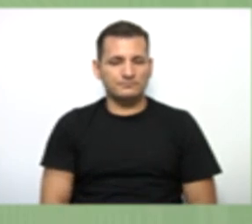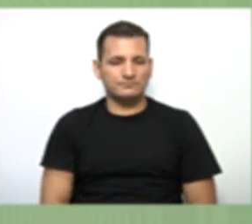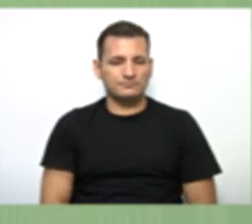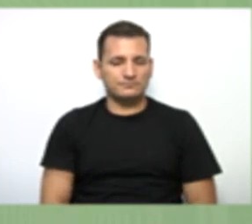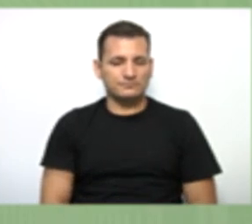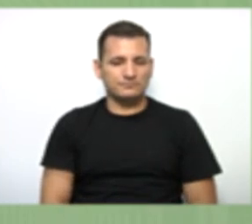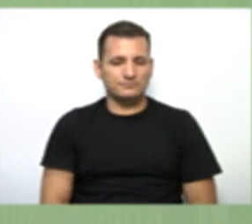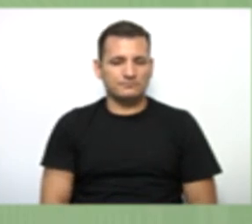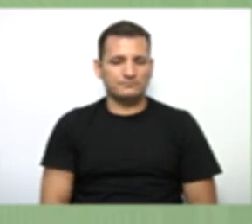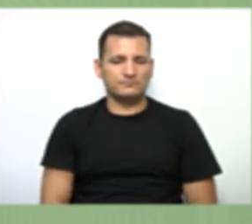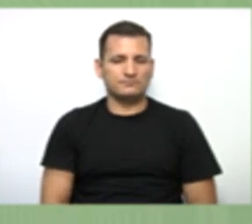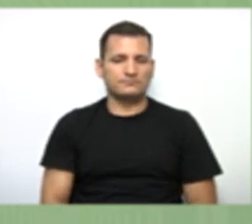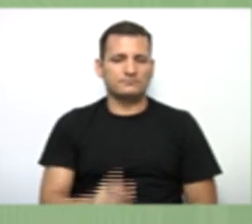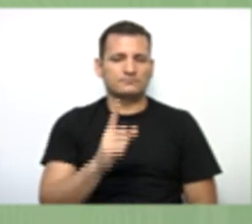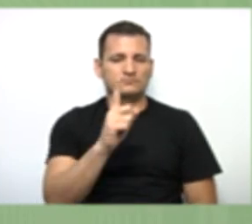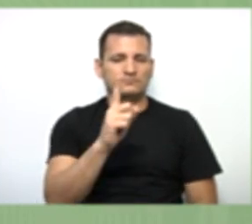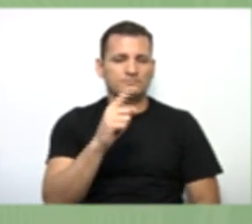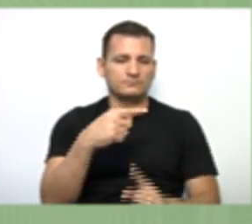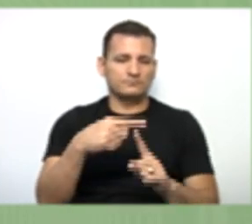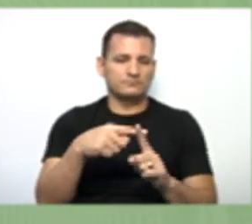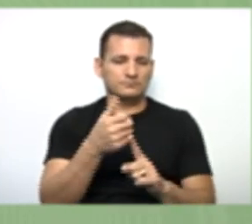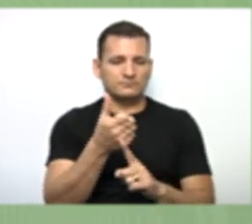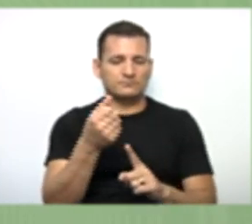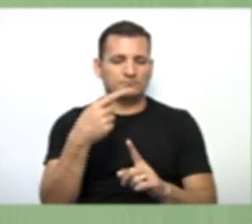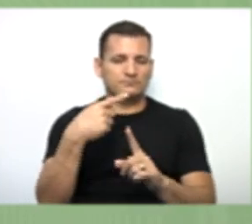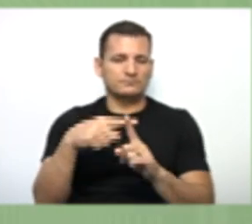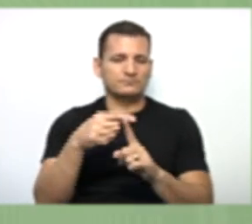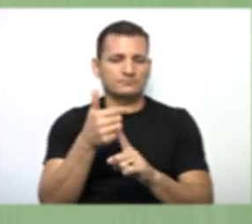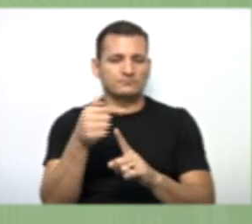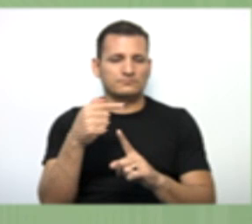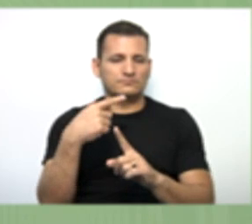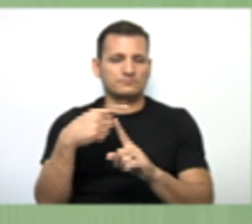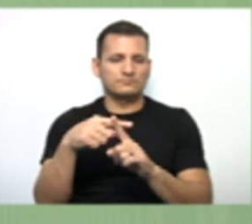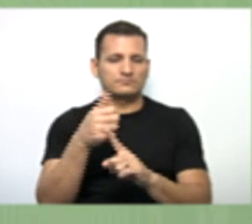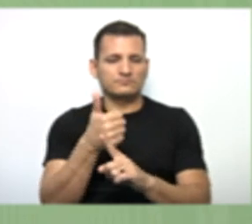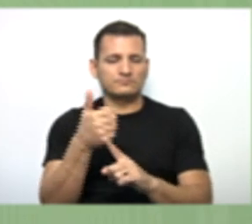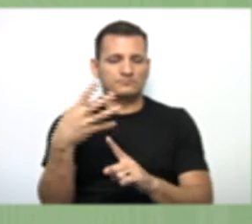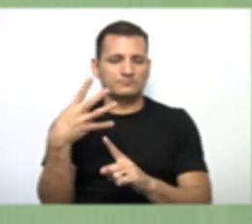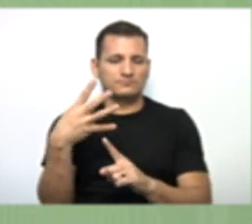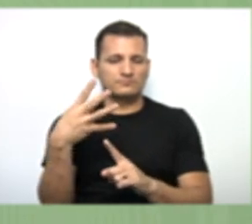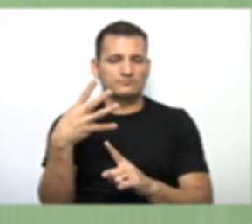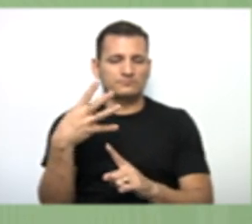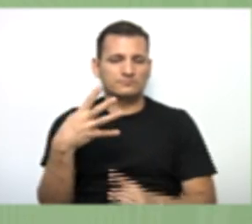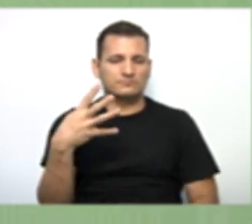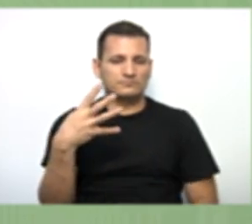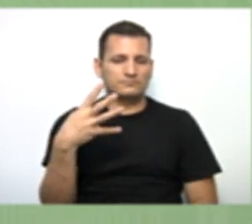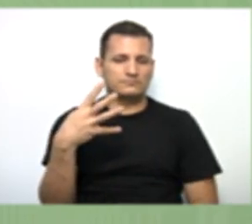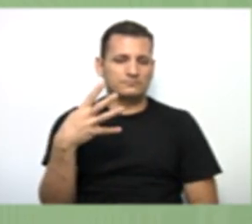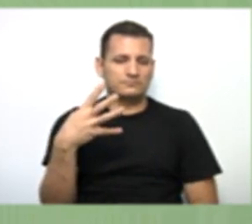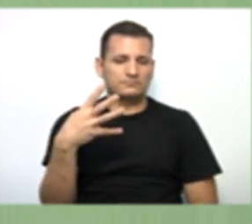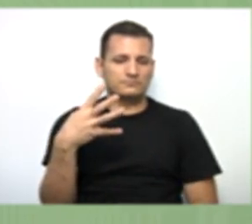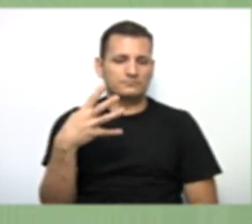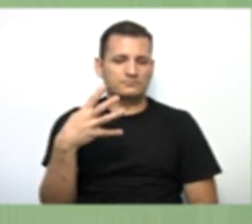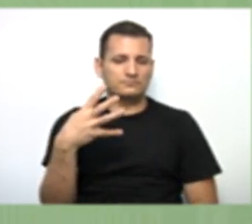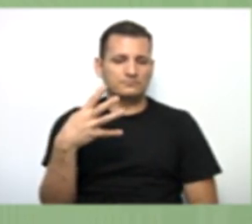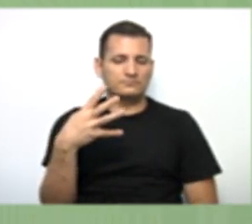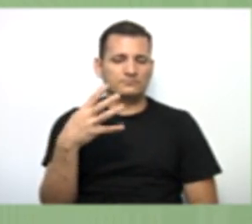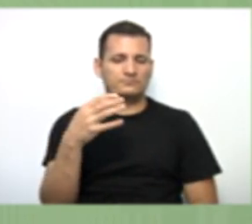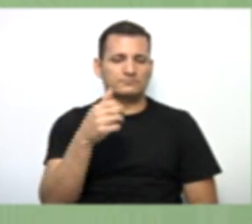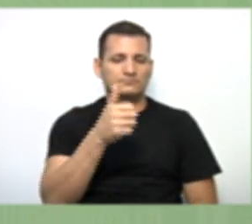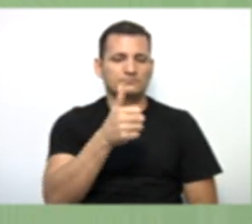1 mais 16, 17. 17 mais 64. Então é 17